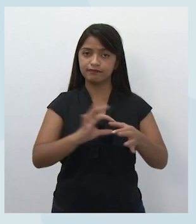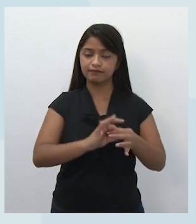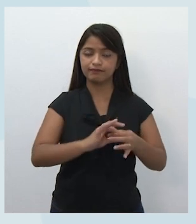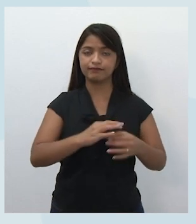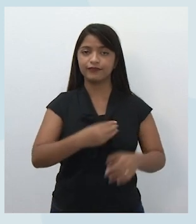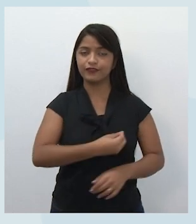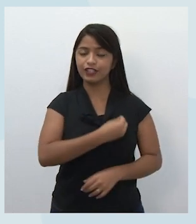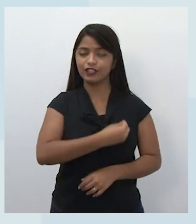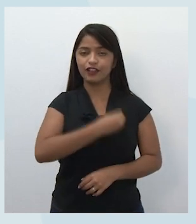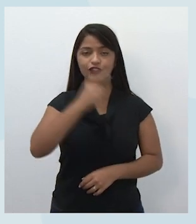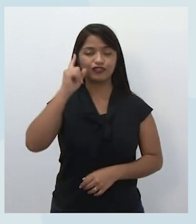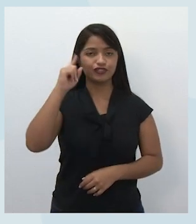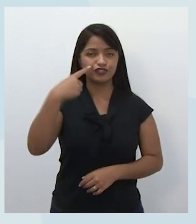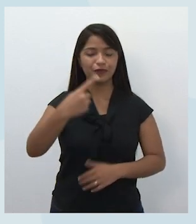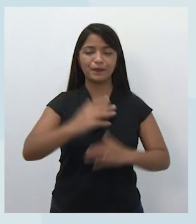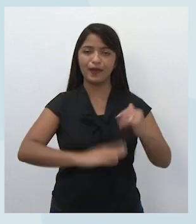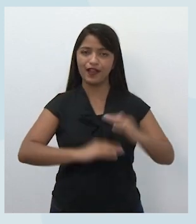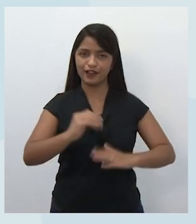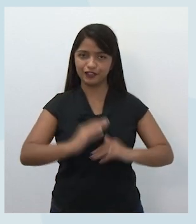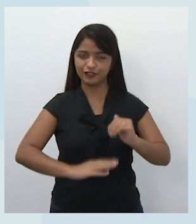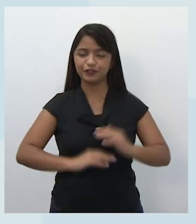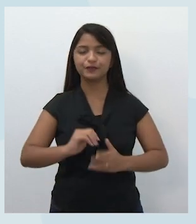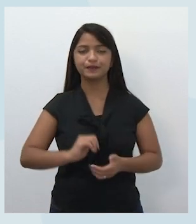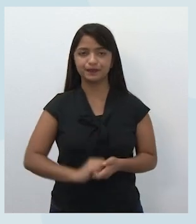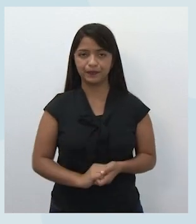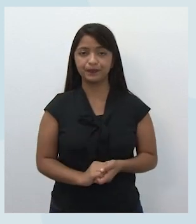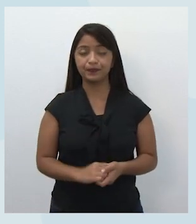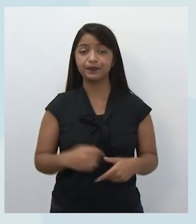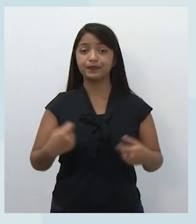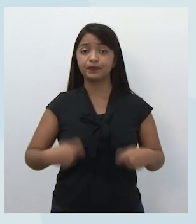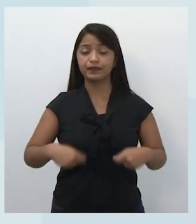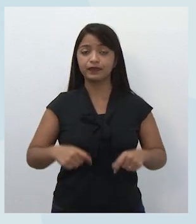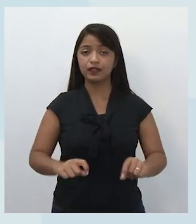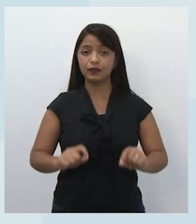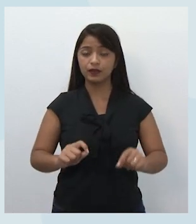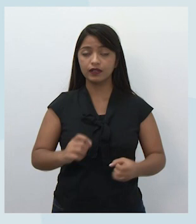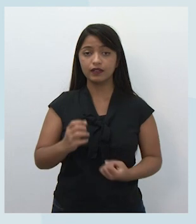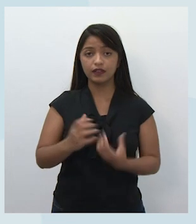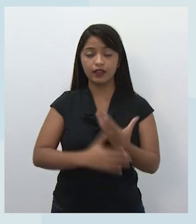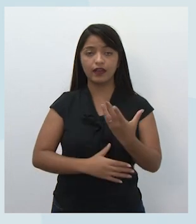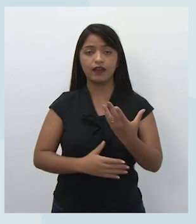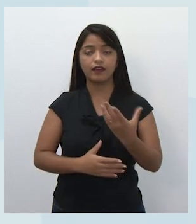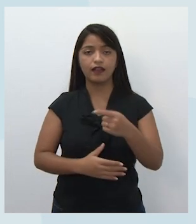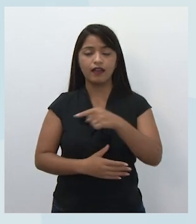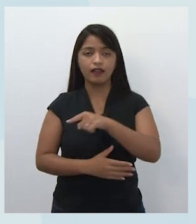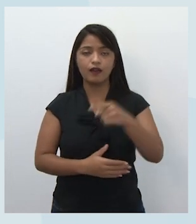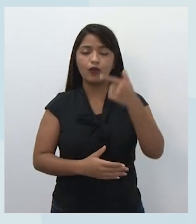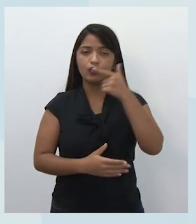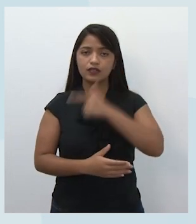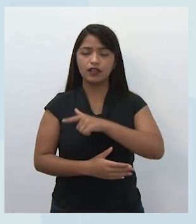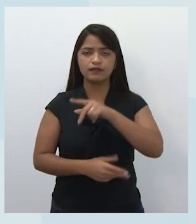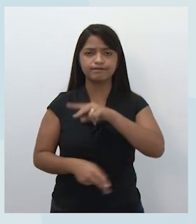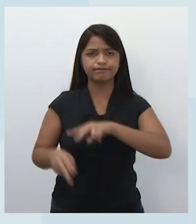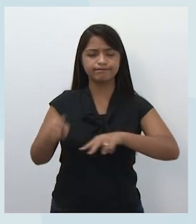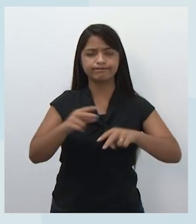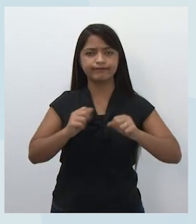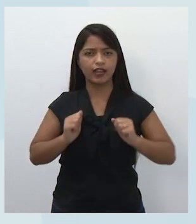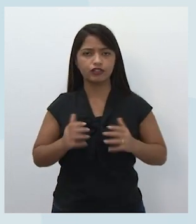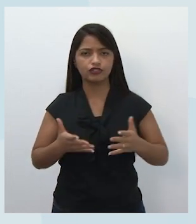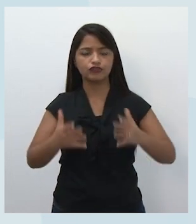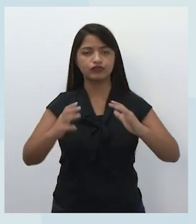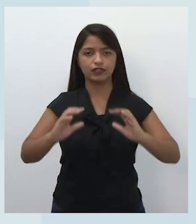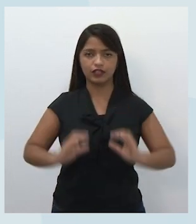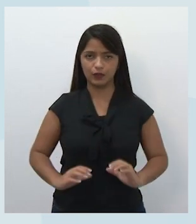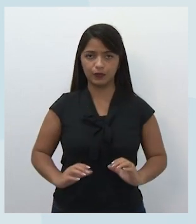Ele precisa construir uma visão de mundo que garanta a ele uma formação ativa e cidadã. Então, esses dois campos, olha, o campo de práticas de